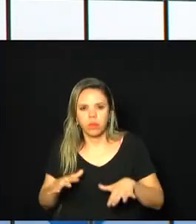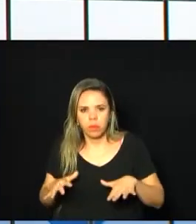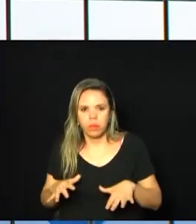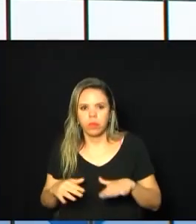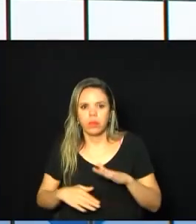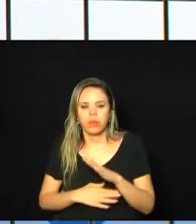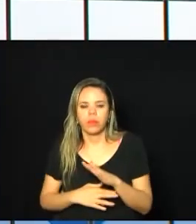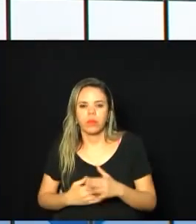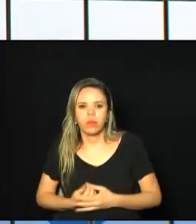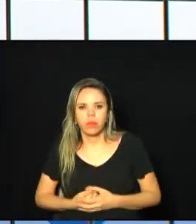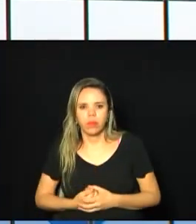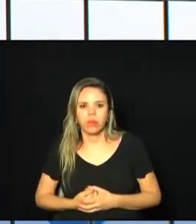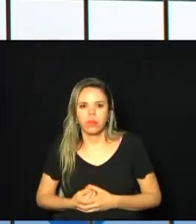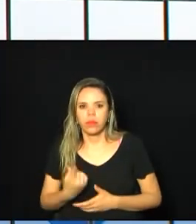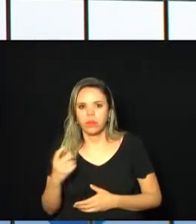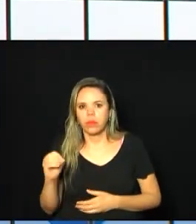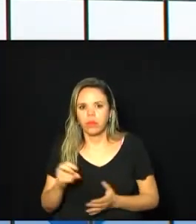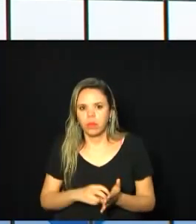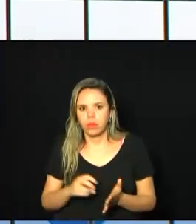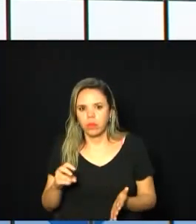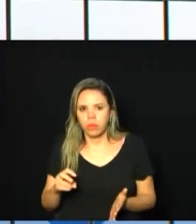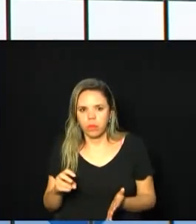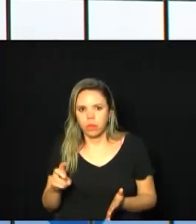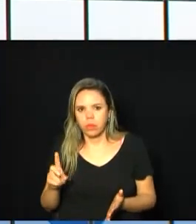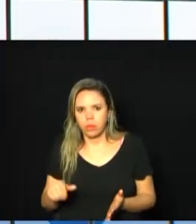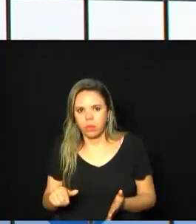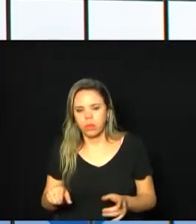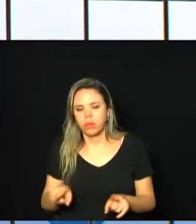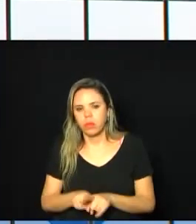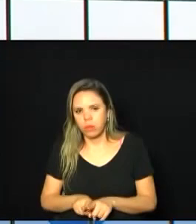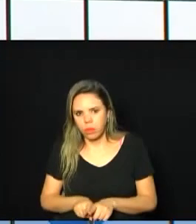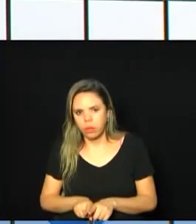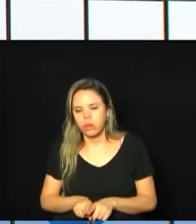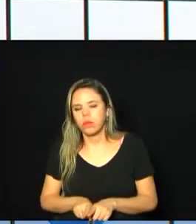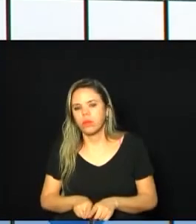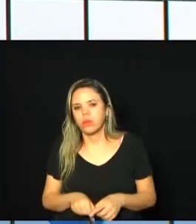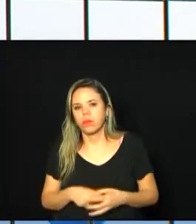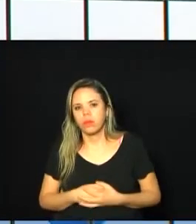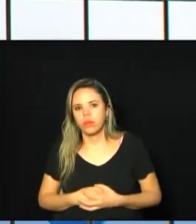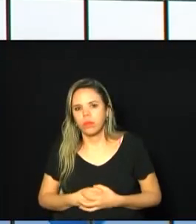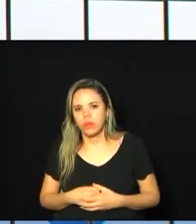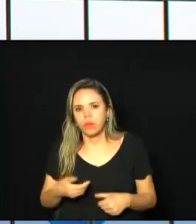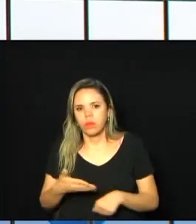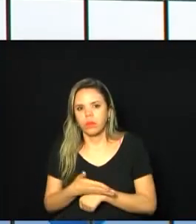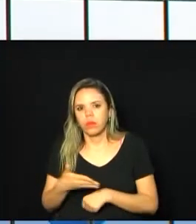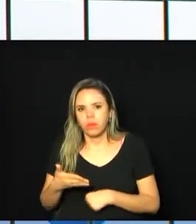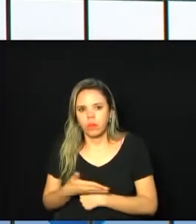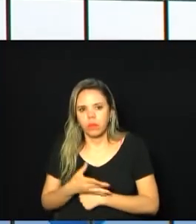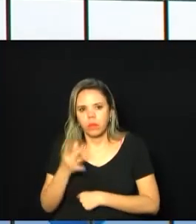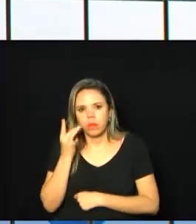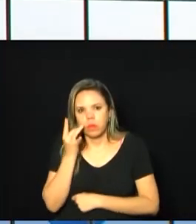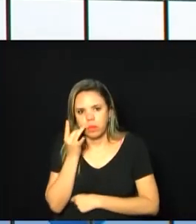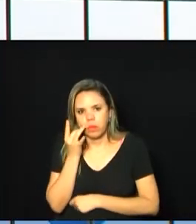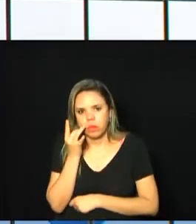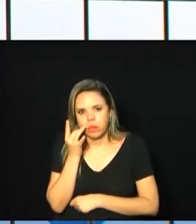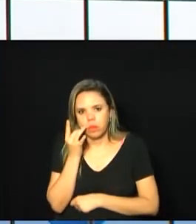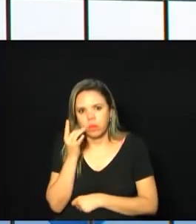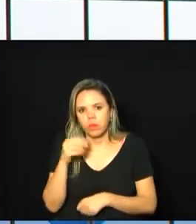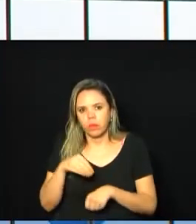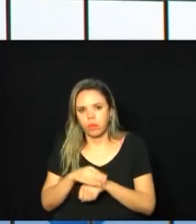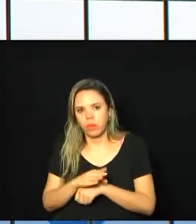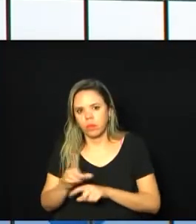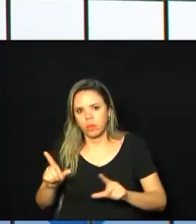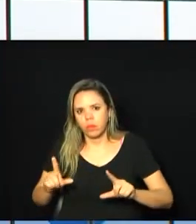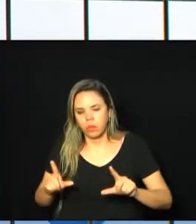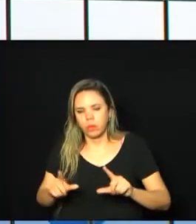da Câmara, a partir das 10h. Essa também permite aí a participação presencial e será